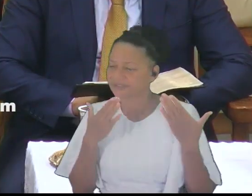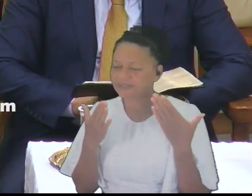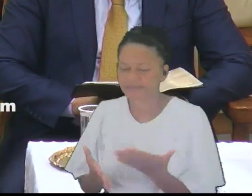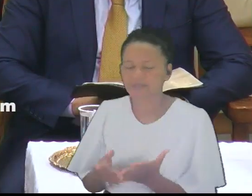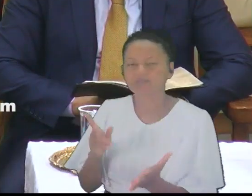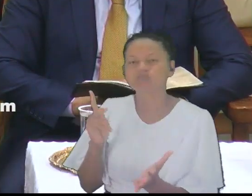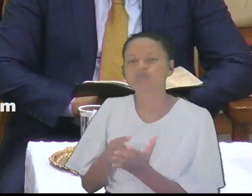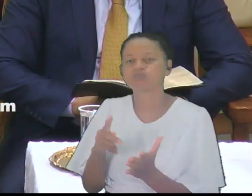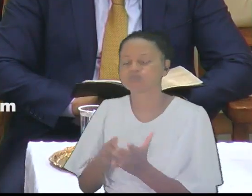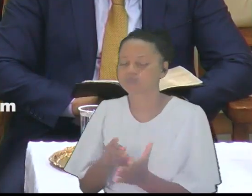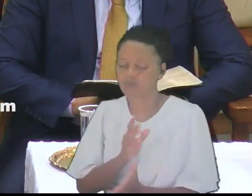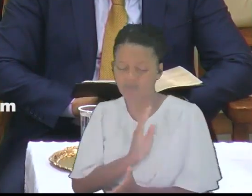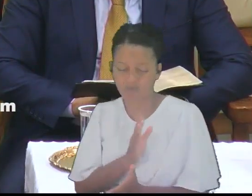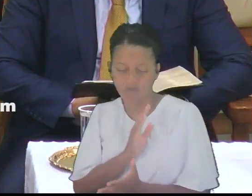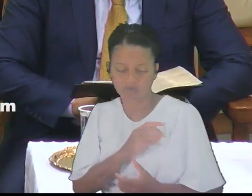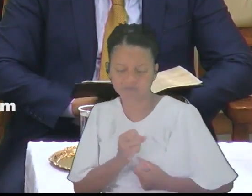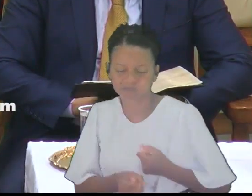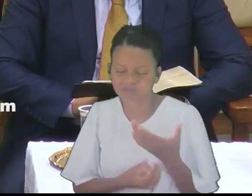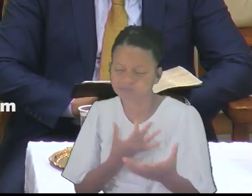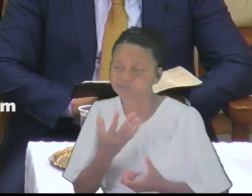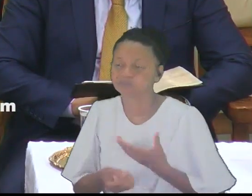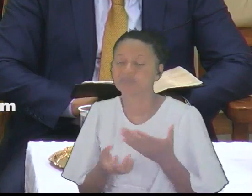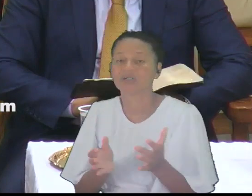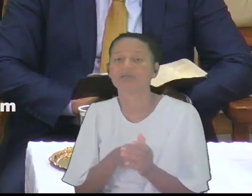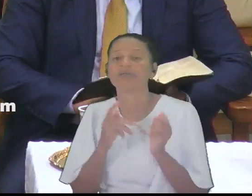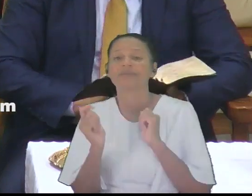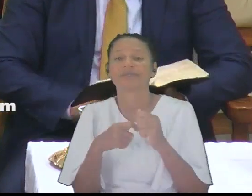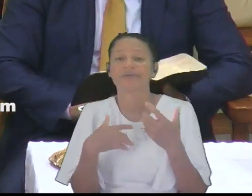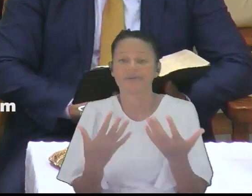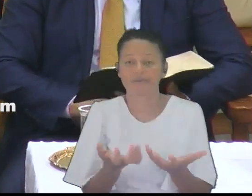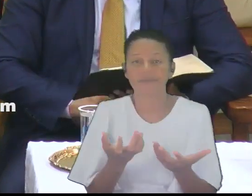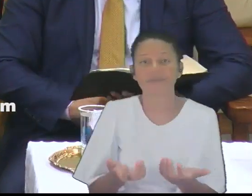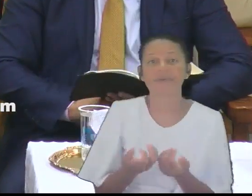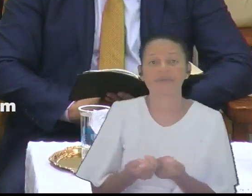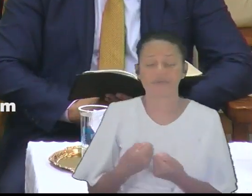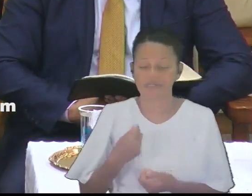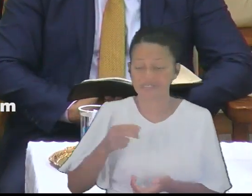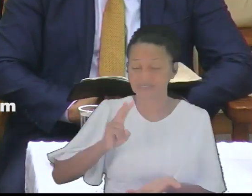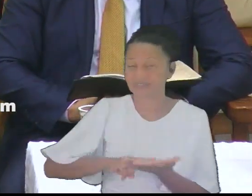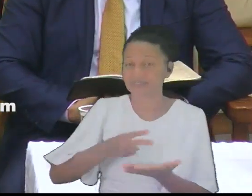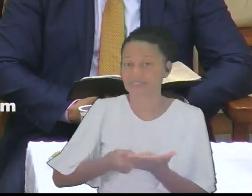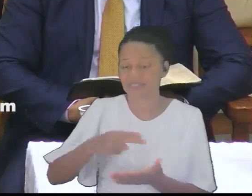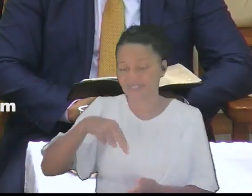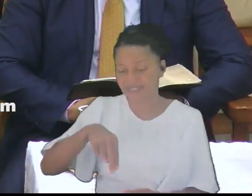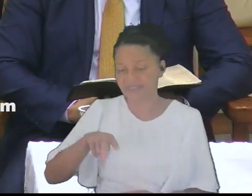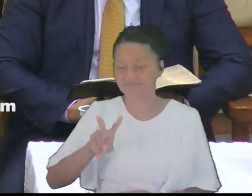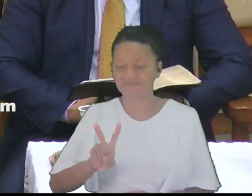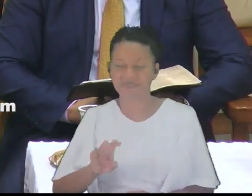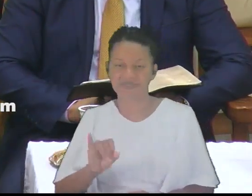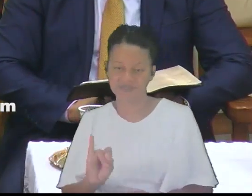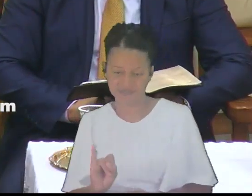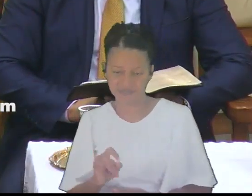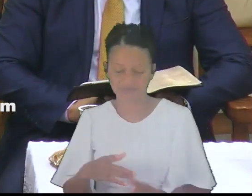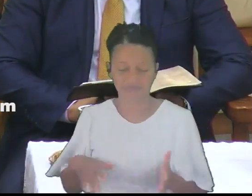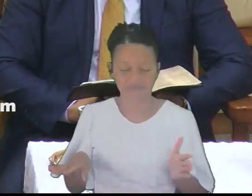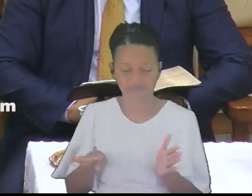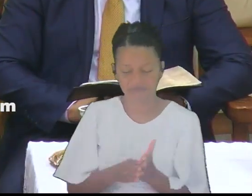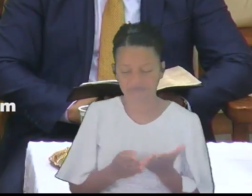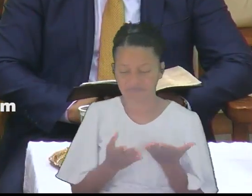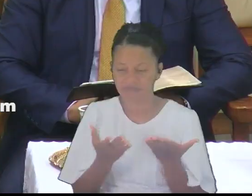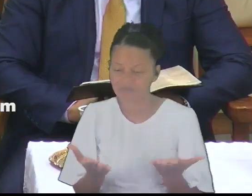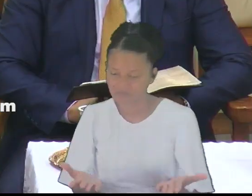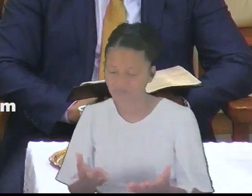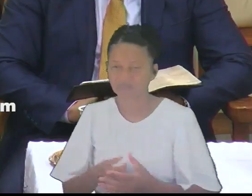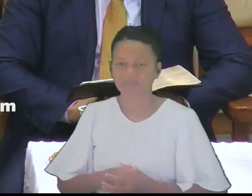verdadeiro coração, aleluia. Eu gostaria que você colocasse na NVI, glória a Deus, cheguemo-nos com